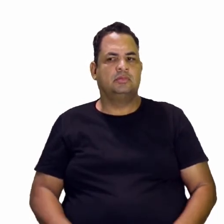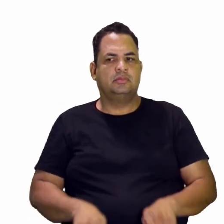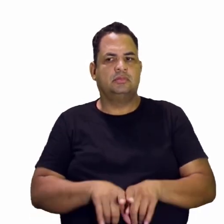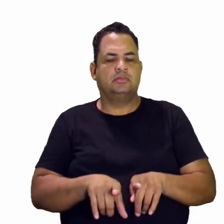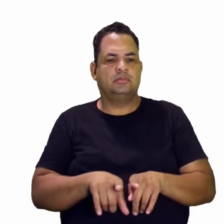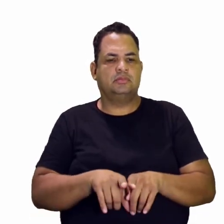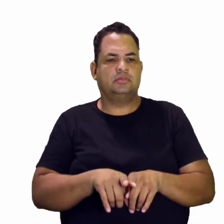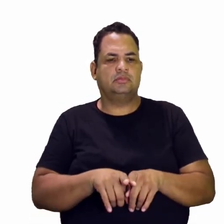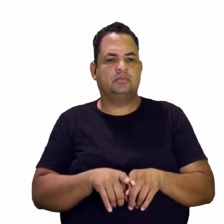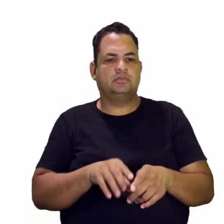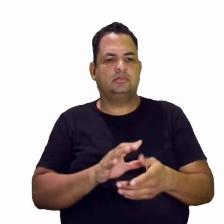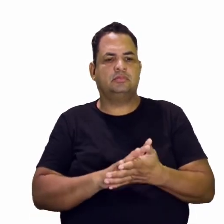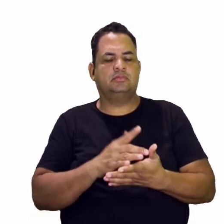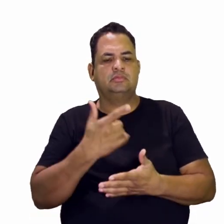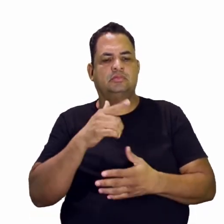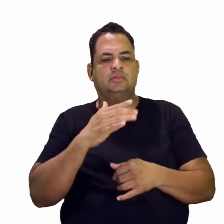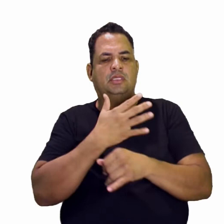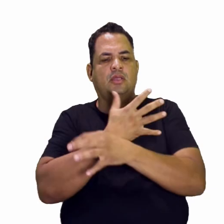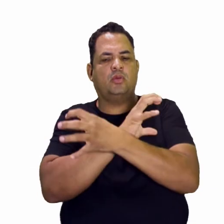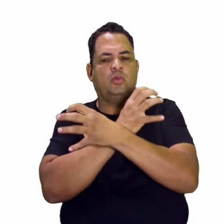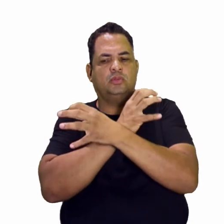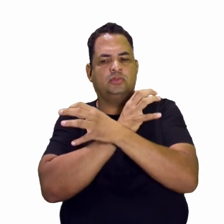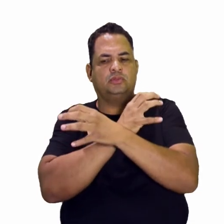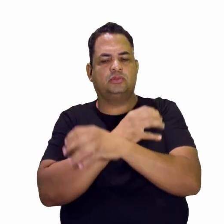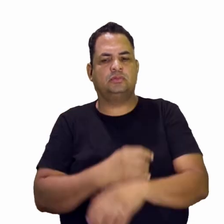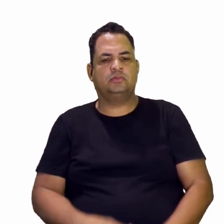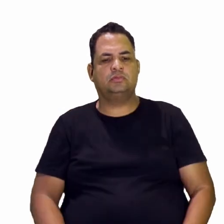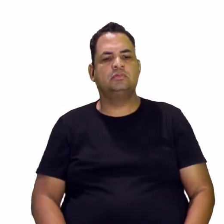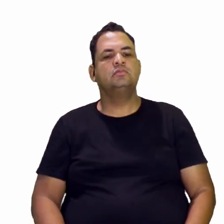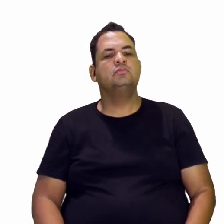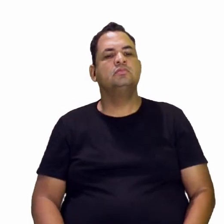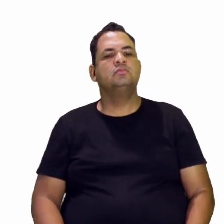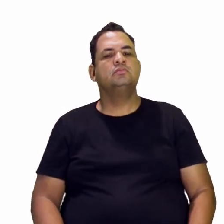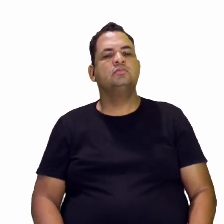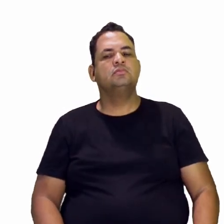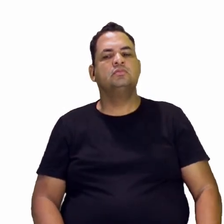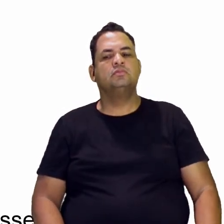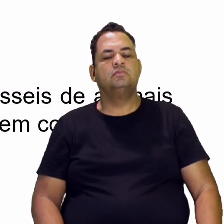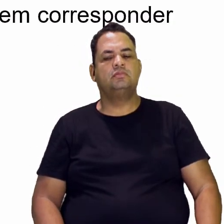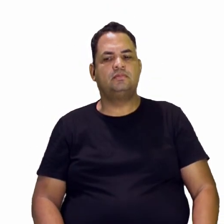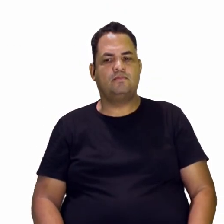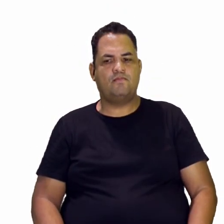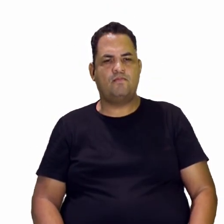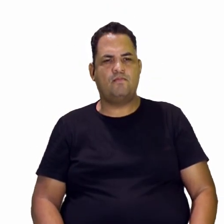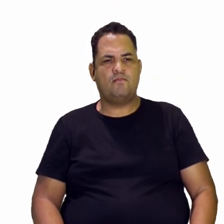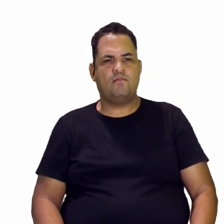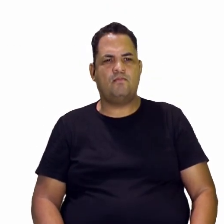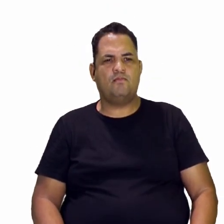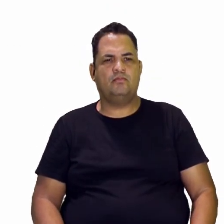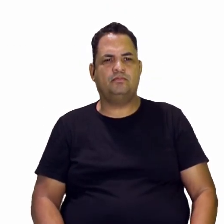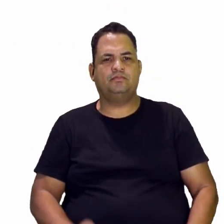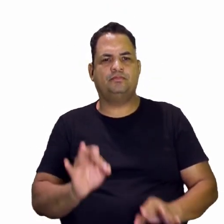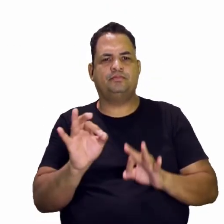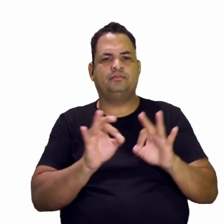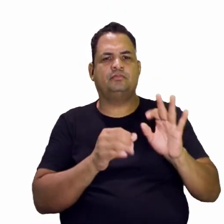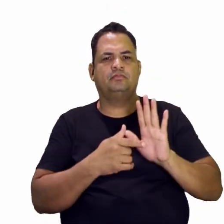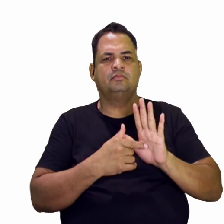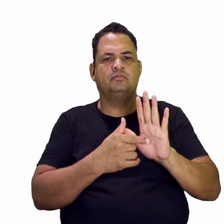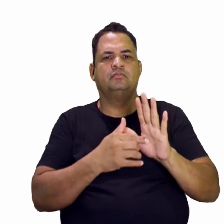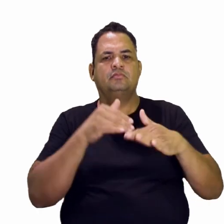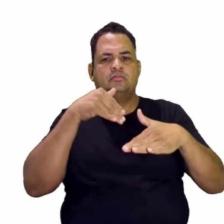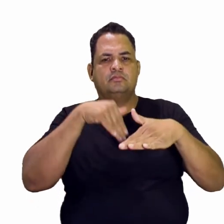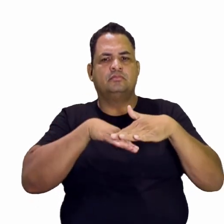também de invertebrados, tá bom? Então vamos ver o que a alternativa pede ali. O esquema